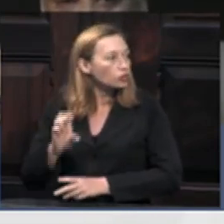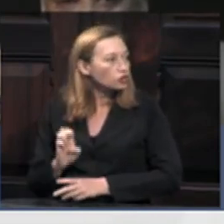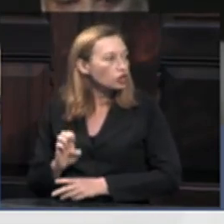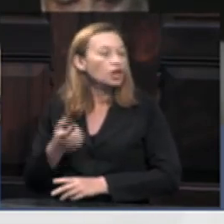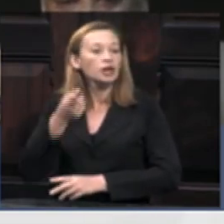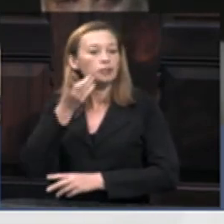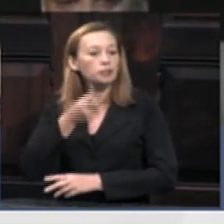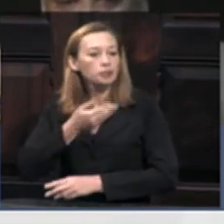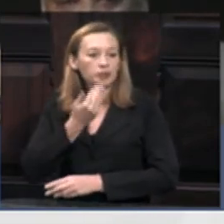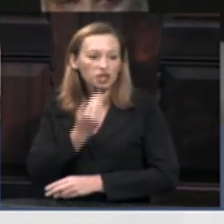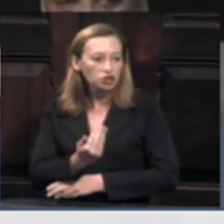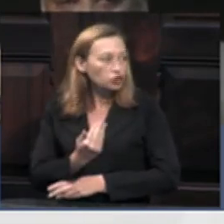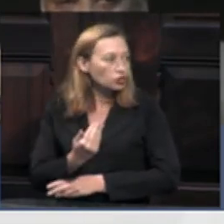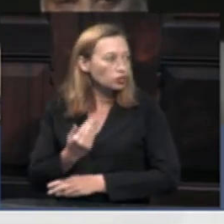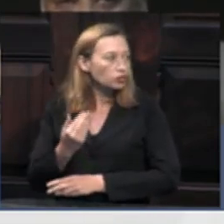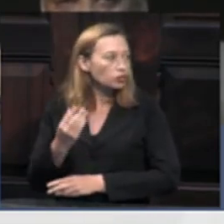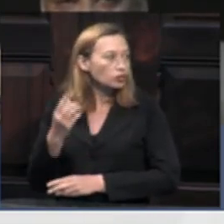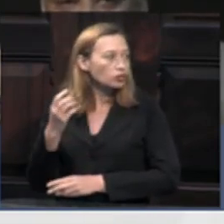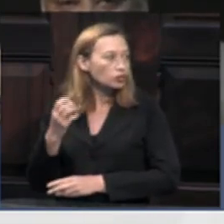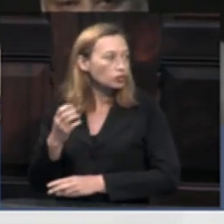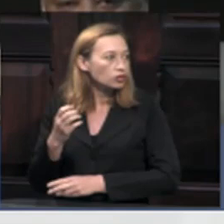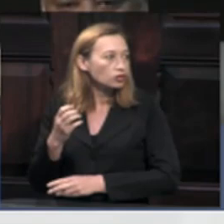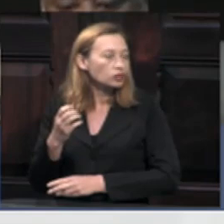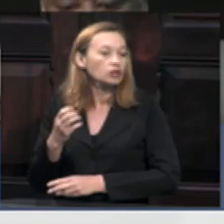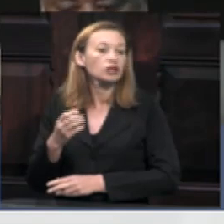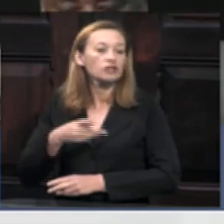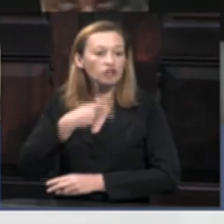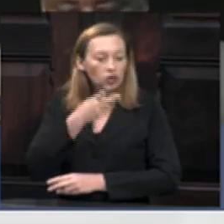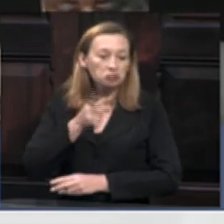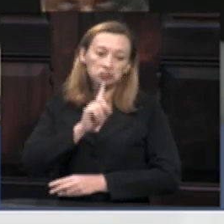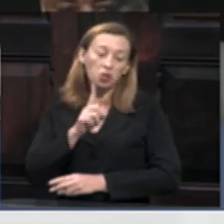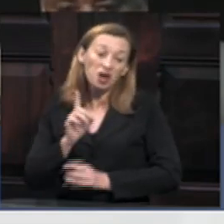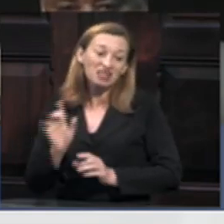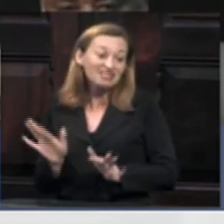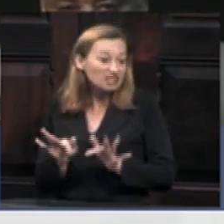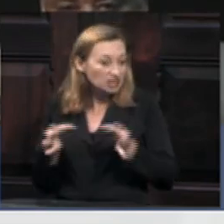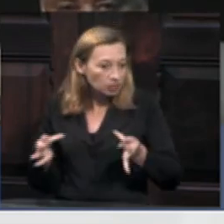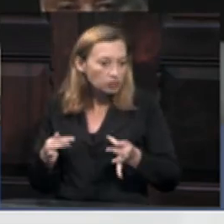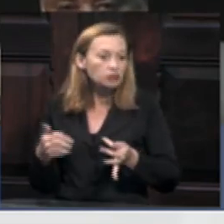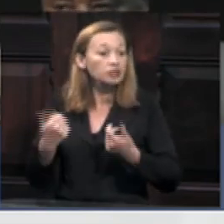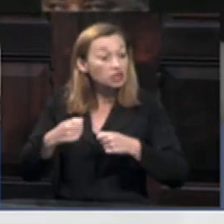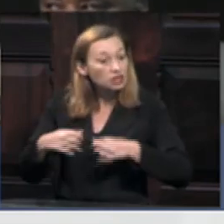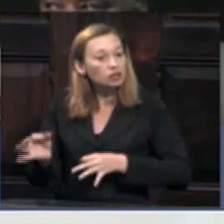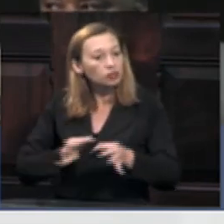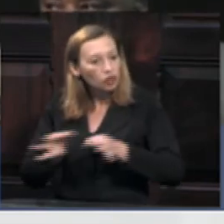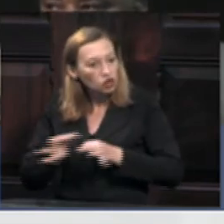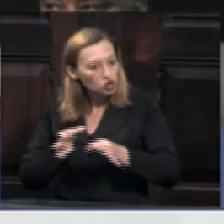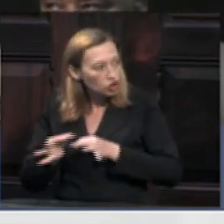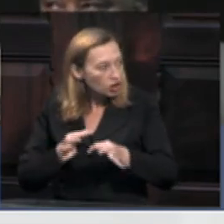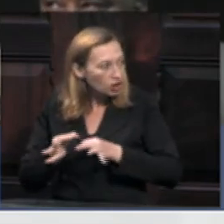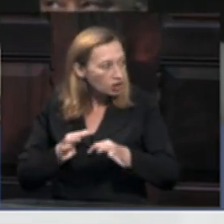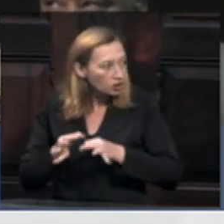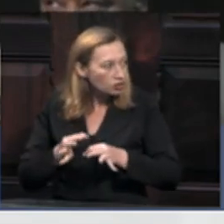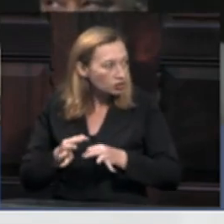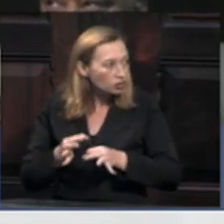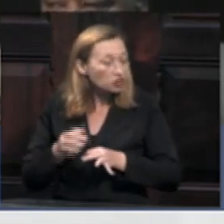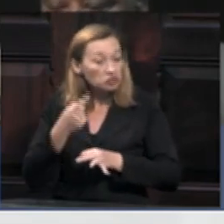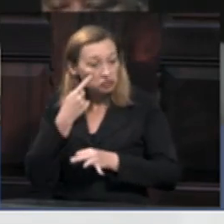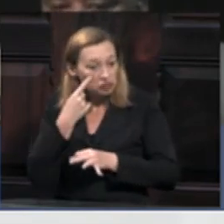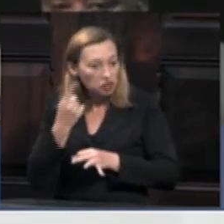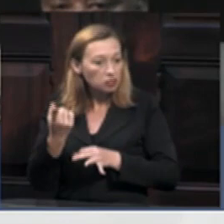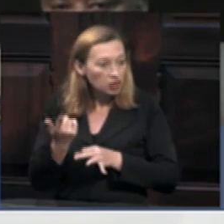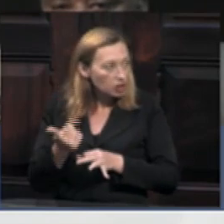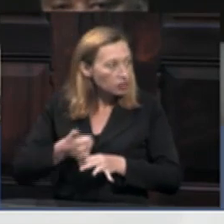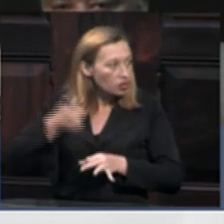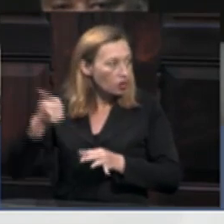falou, André, não é tão simples. Nós vamos mandar o projeto, mas estou analisando com mais detidamente. Então, fica